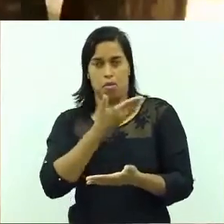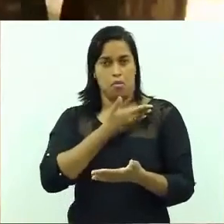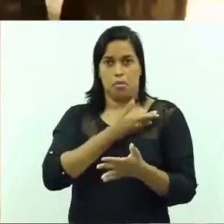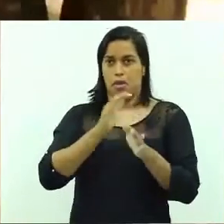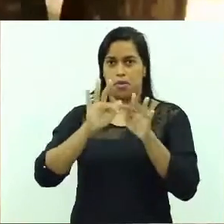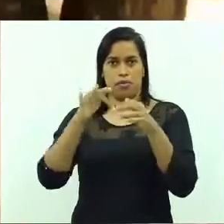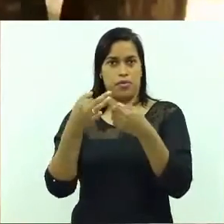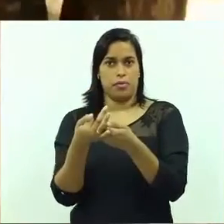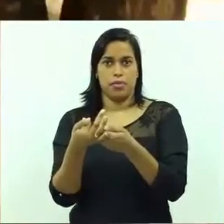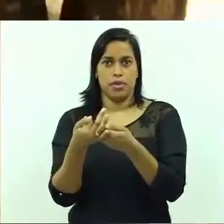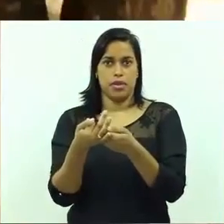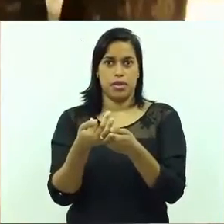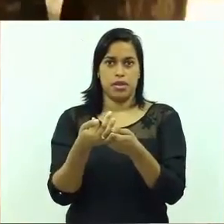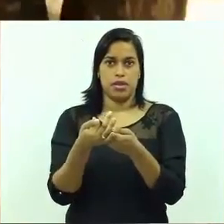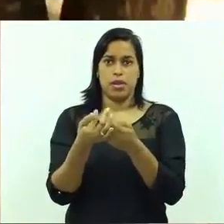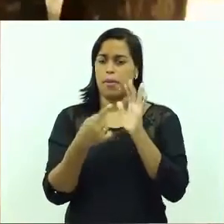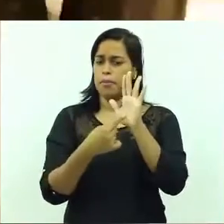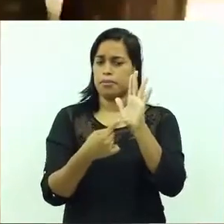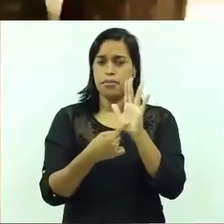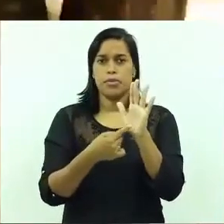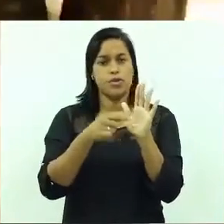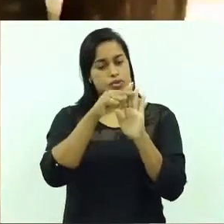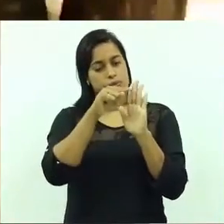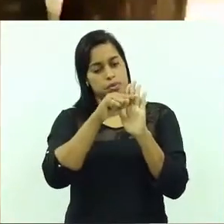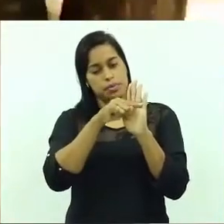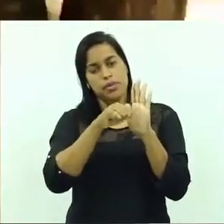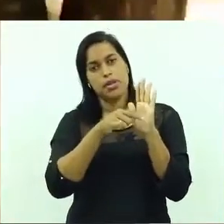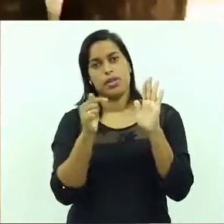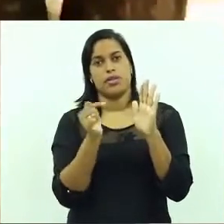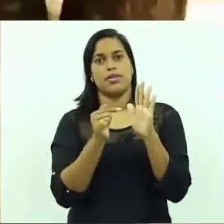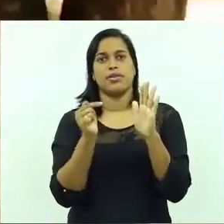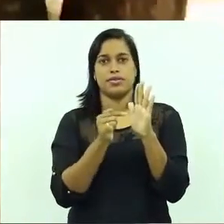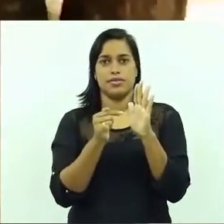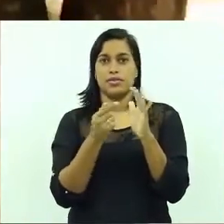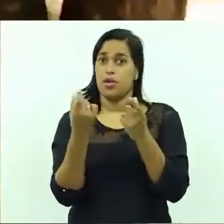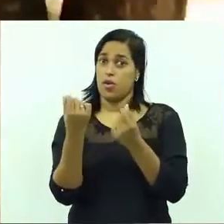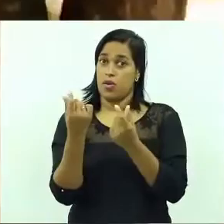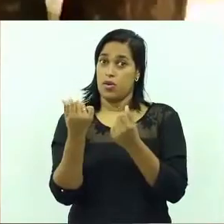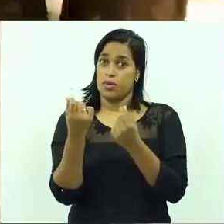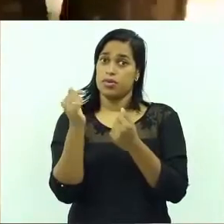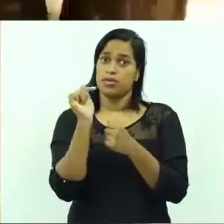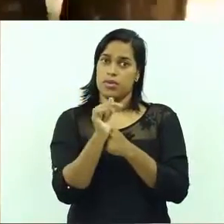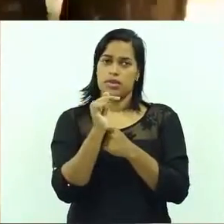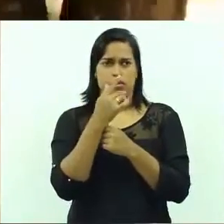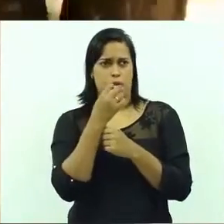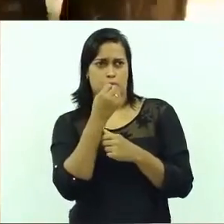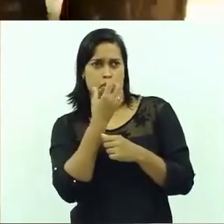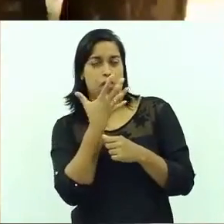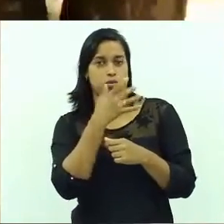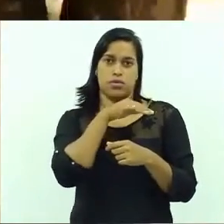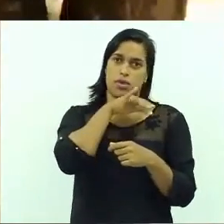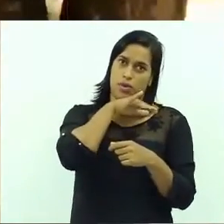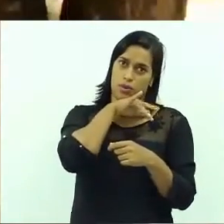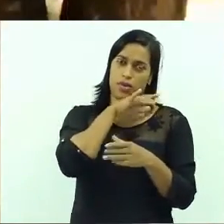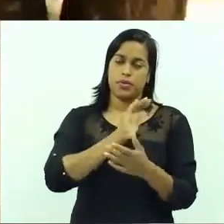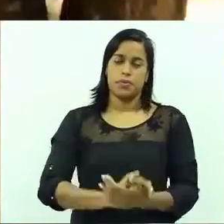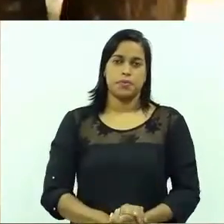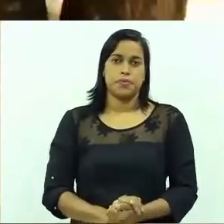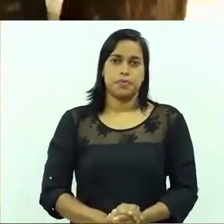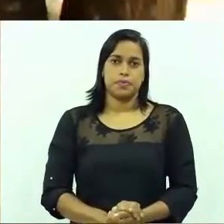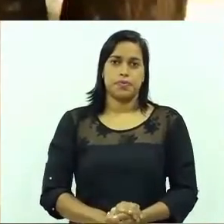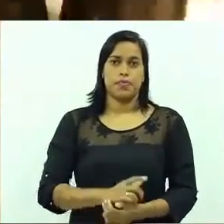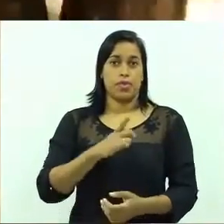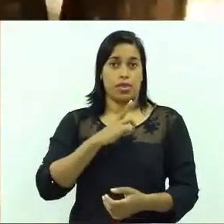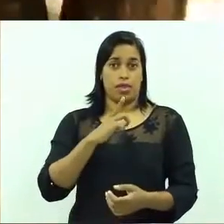um parente, não importa, vai lá, mostra um plano de negócio, não é? E ele vai poder ver se isso é um bom negócio ou não é um bom negócio. Agora,